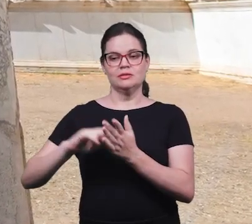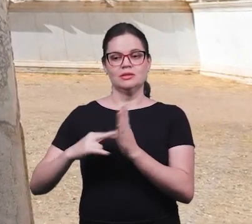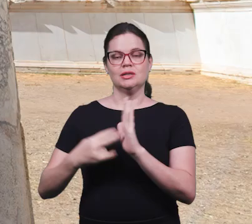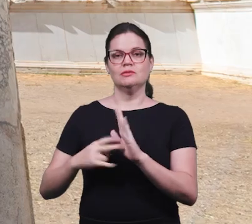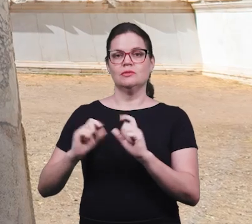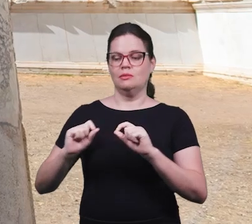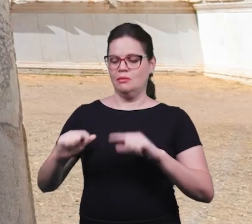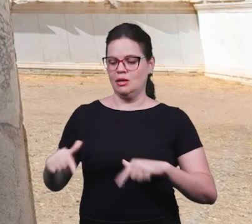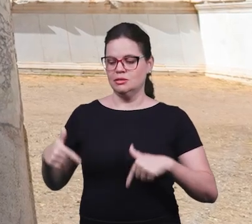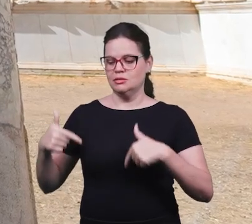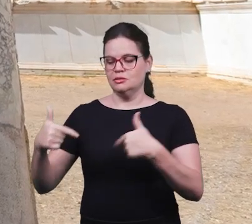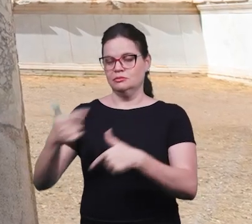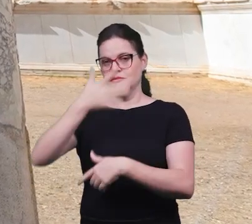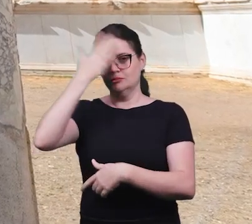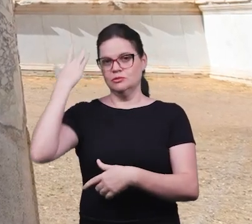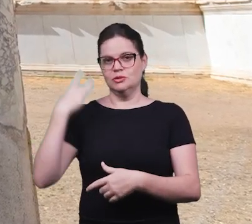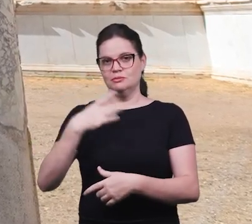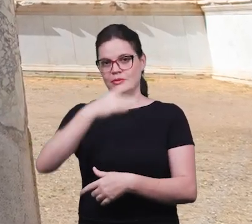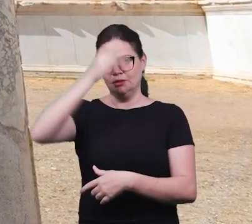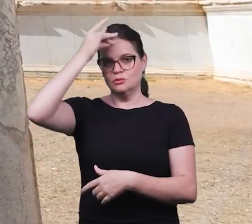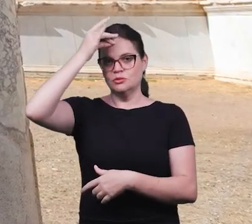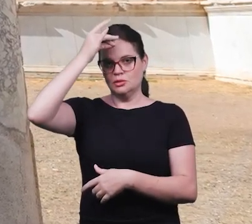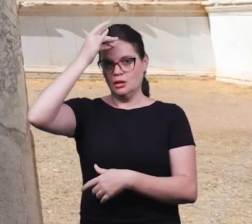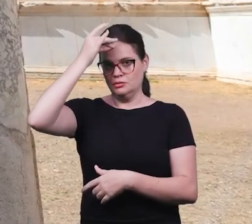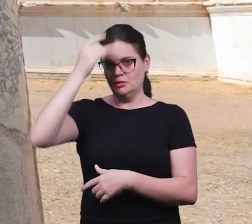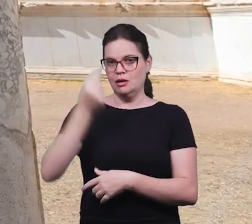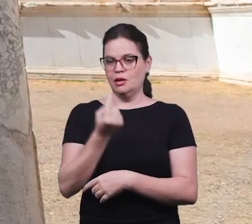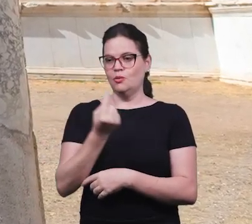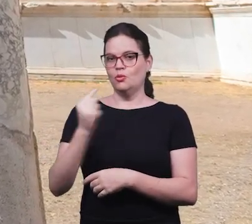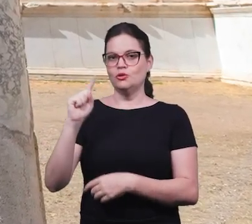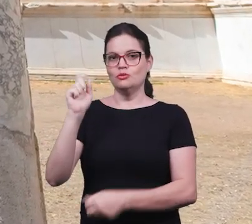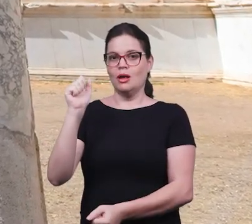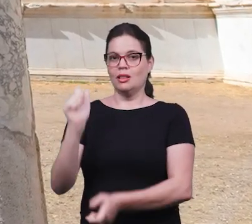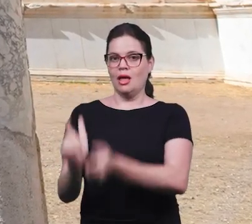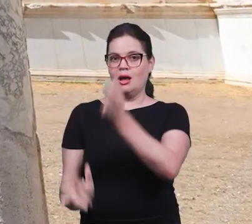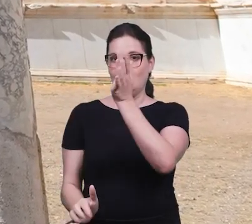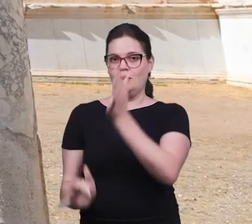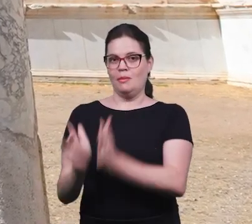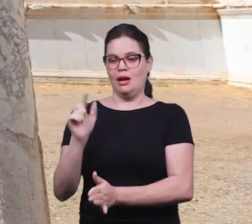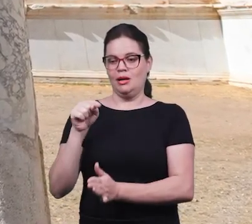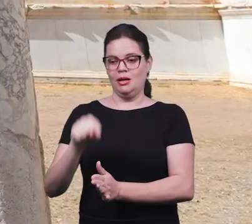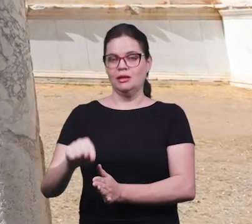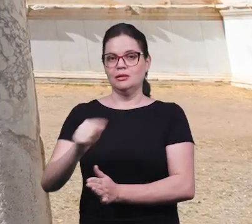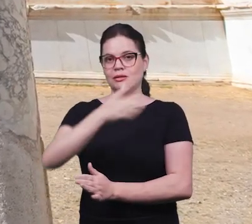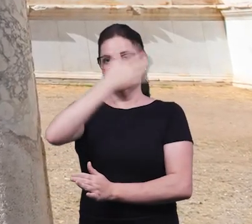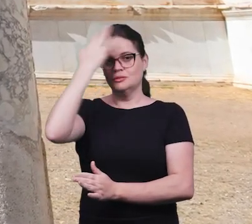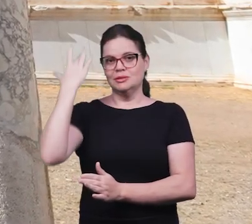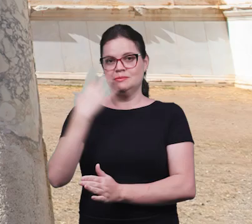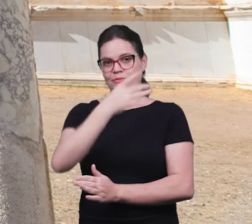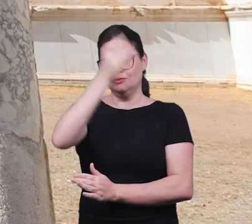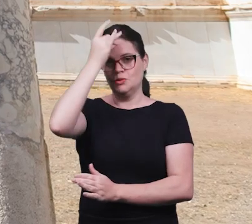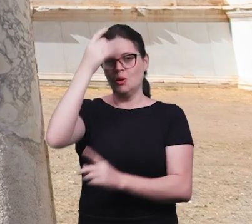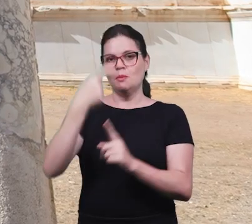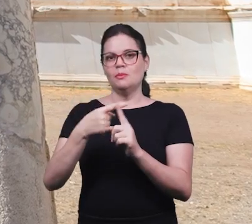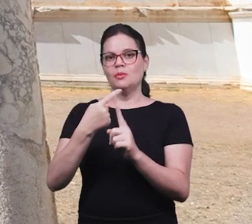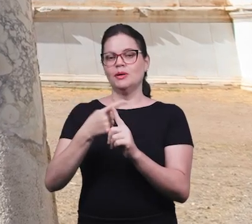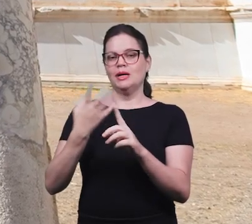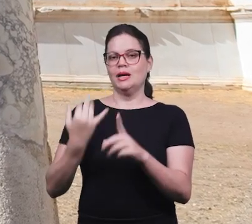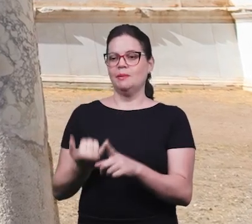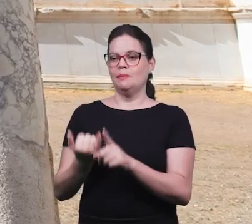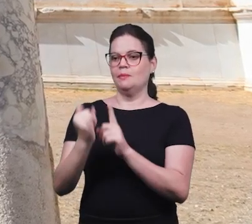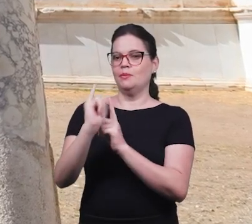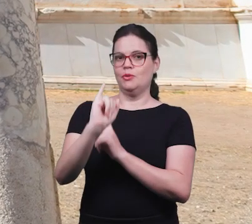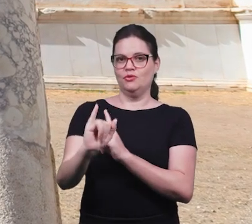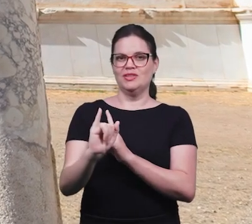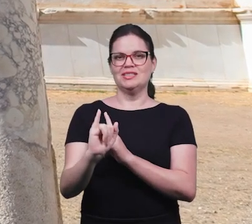Santo, uma operação final, que cumpre os objetivos daquela profecia tanto